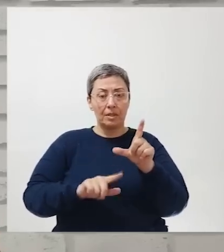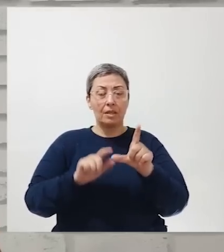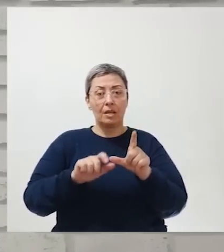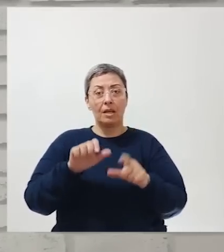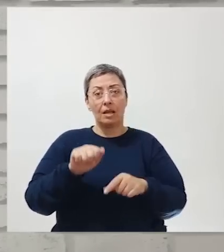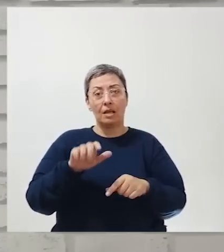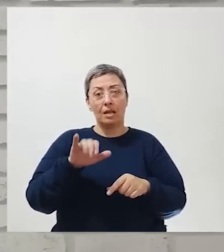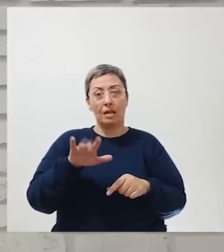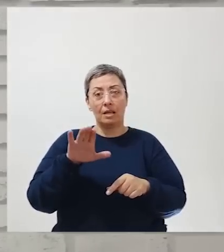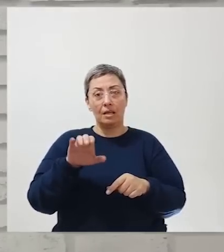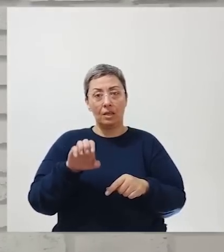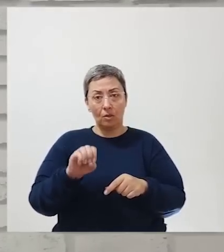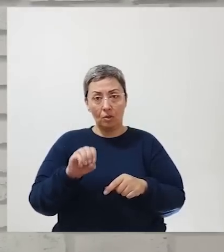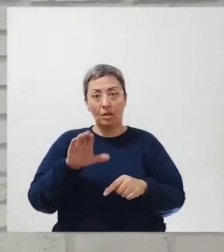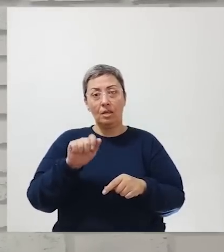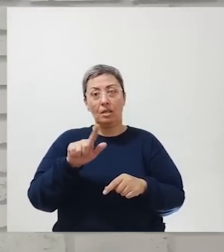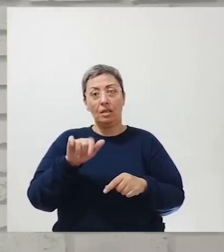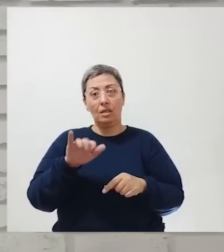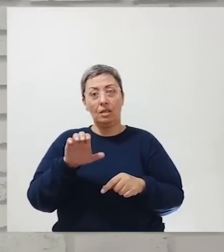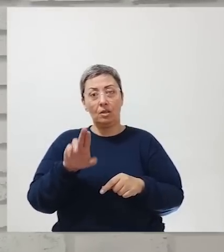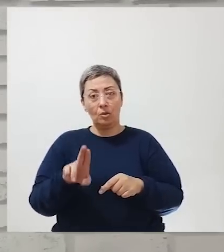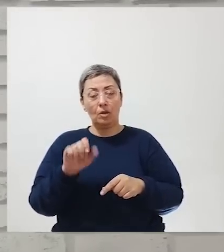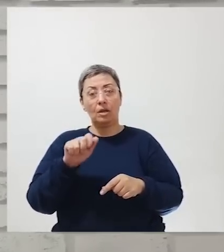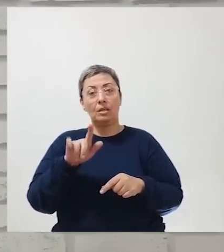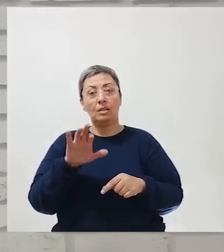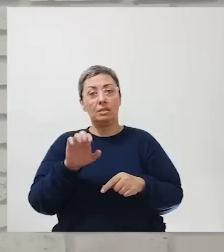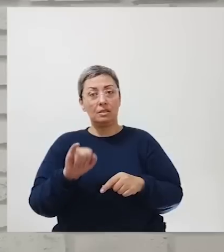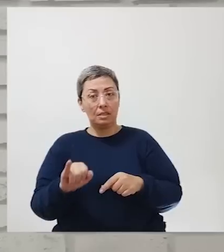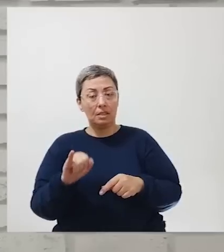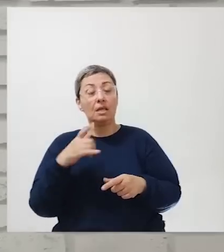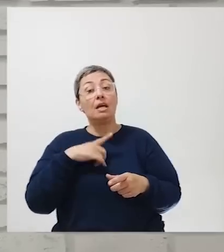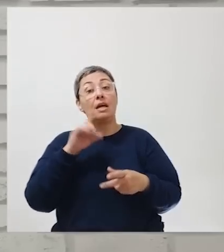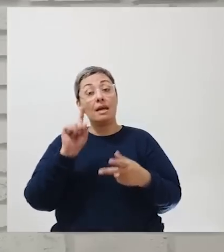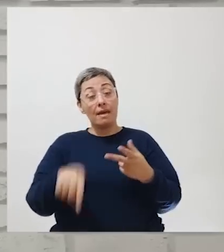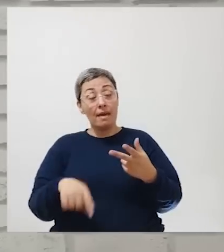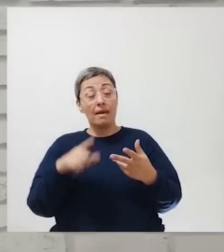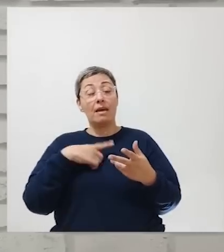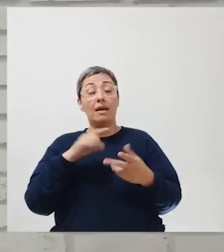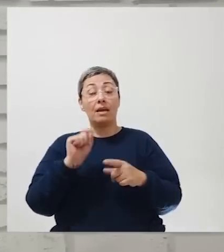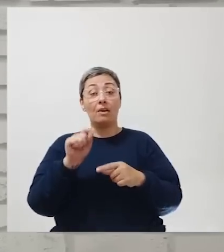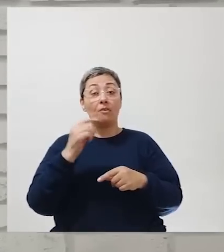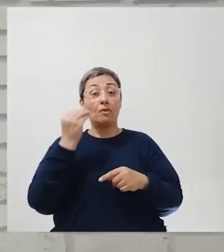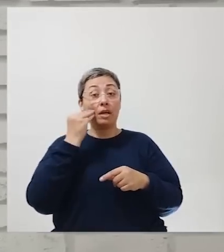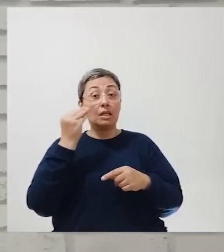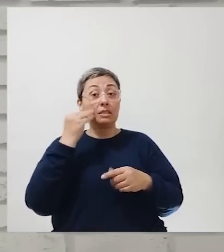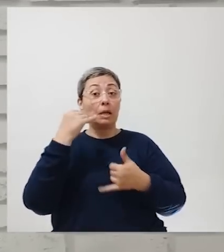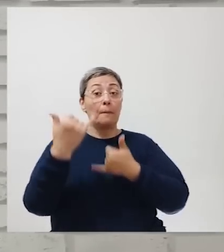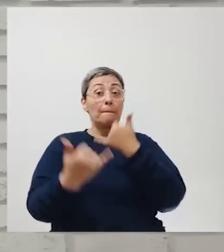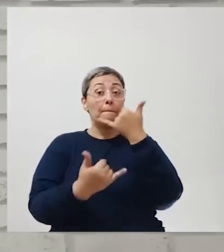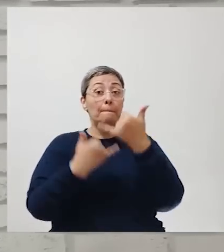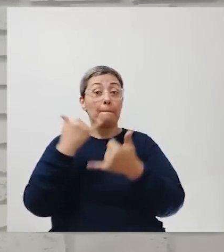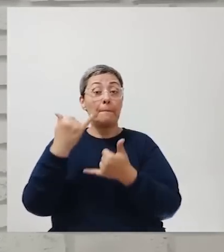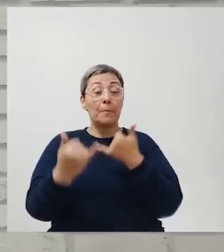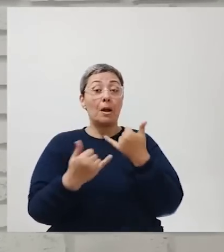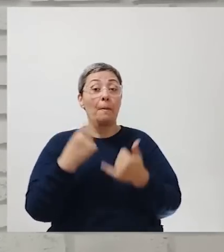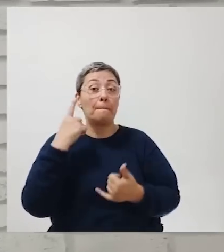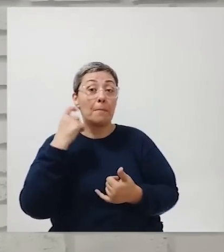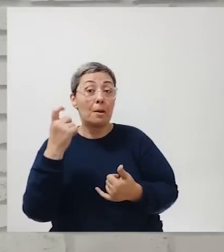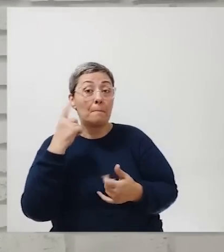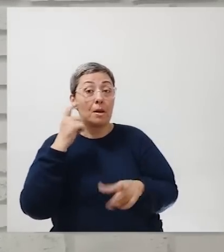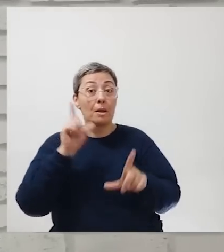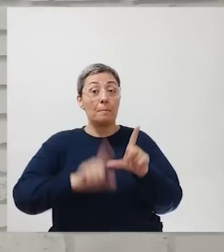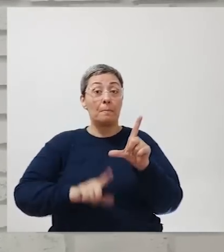nome Alice, que virou Alico, Alicu, Alice, é que nós estamos sempre brincando com o som